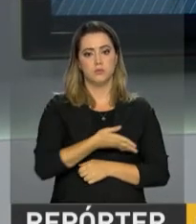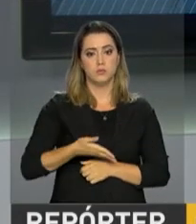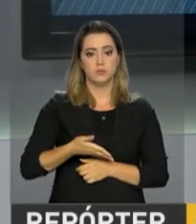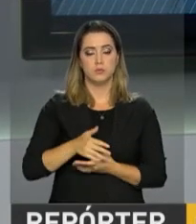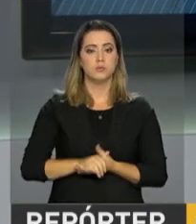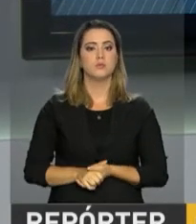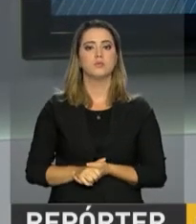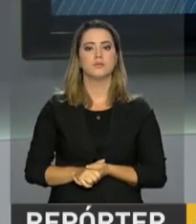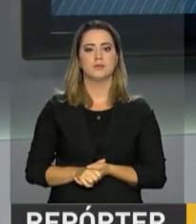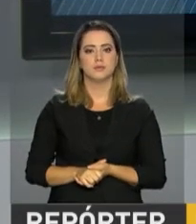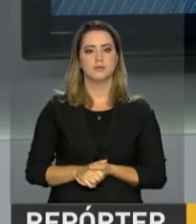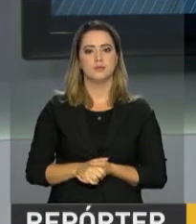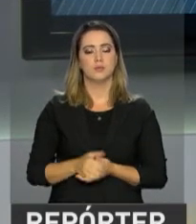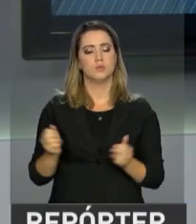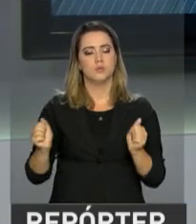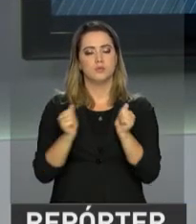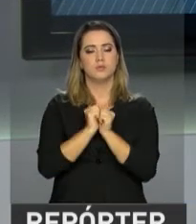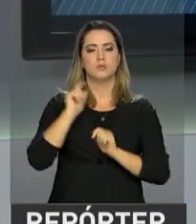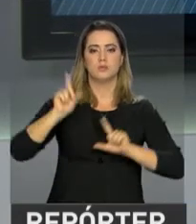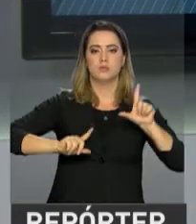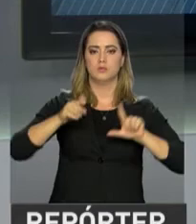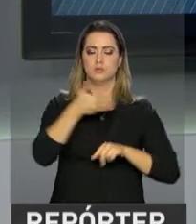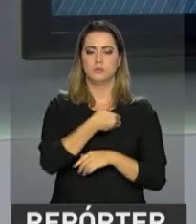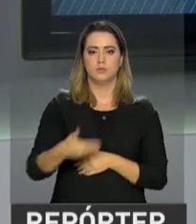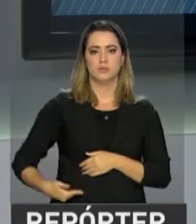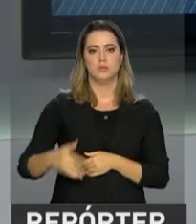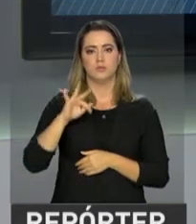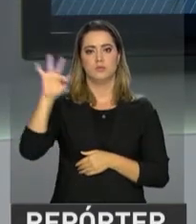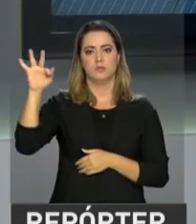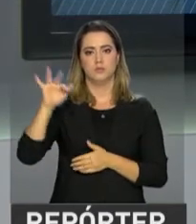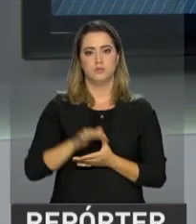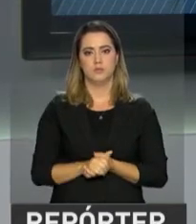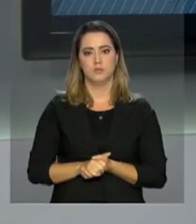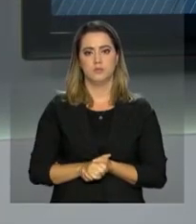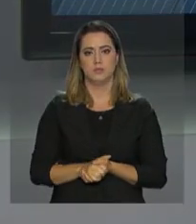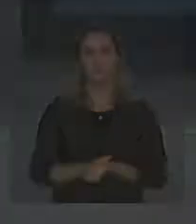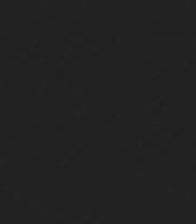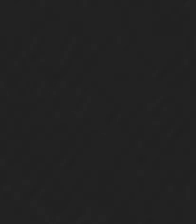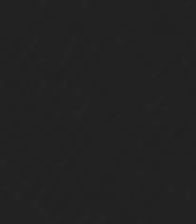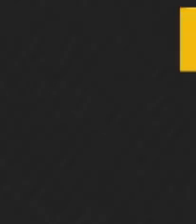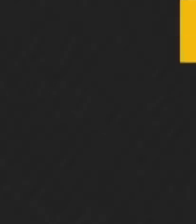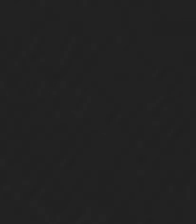nbr na internet continua o agente na nbr a tv do governo federal